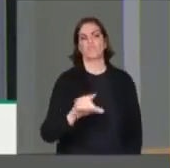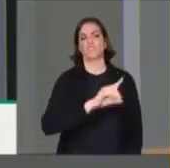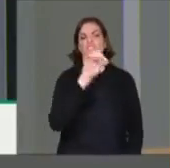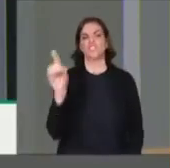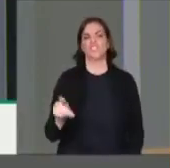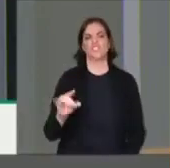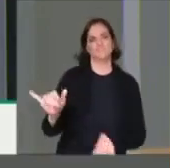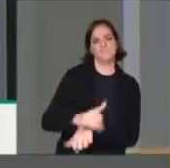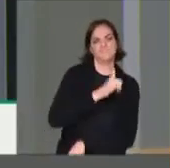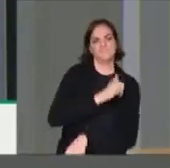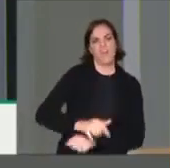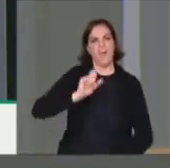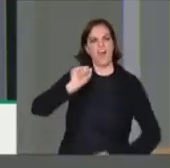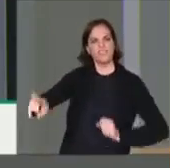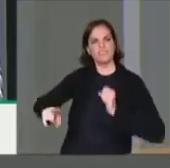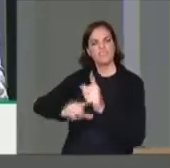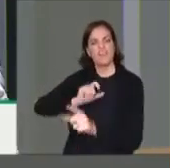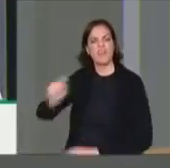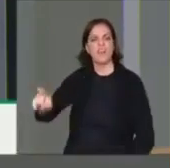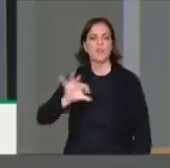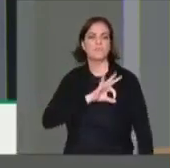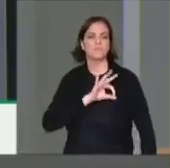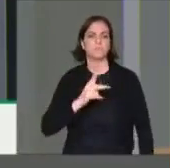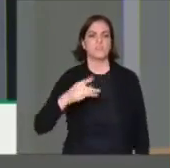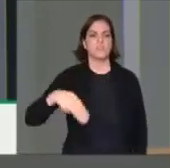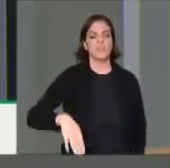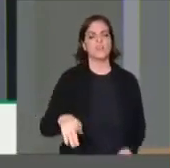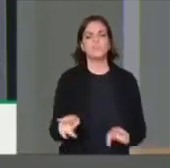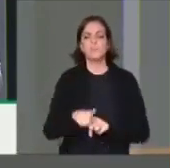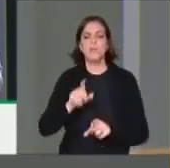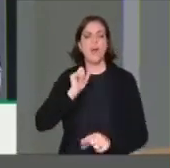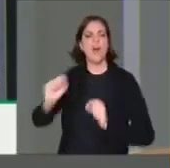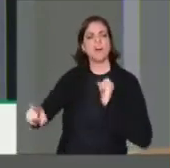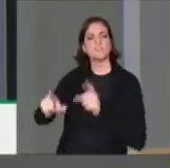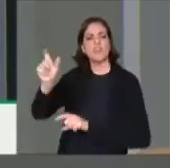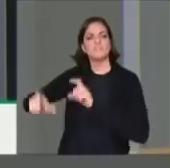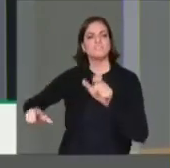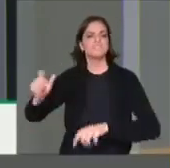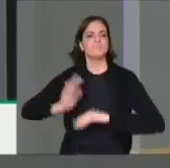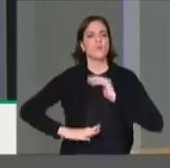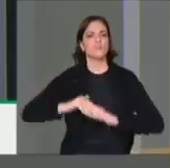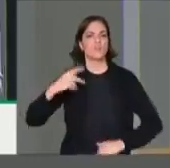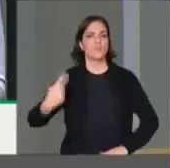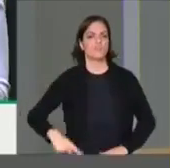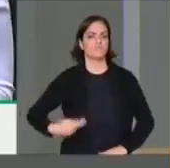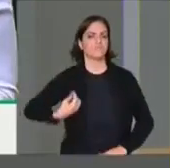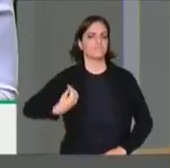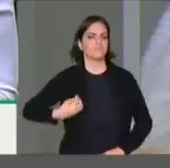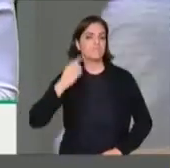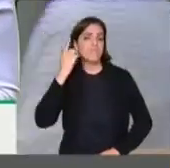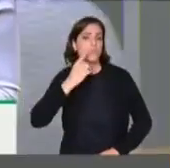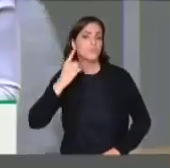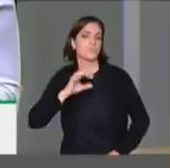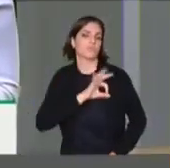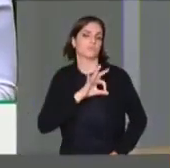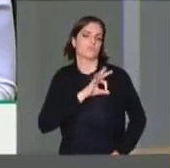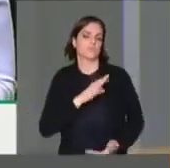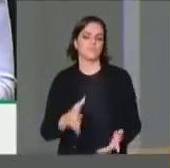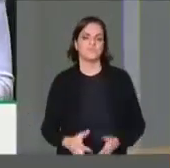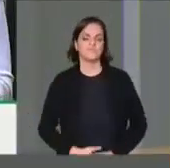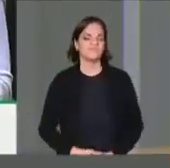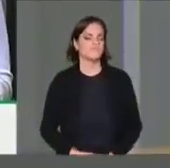para atacar a Polícia Militar brasileira e atacar membros da segurança pública nessa casa. Diante de tais fatos,